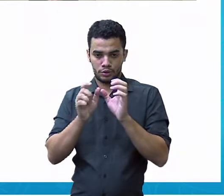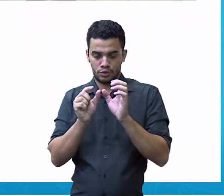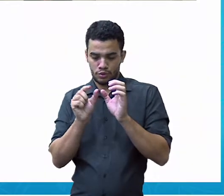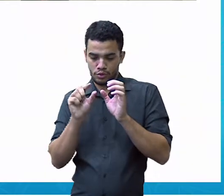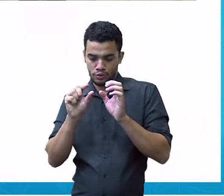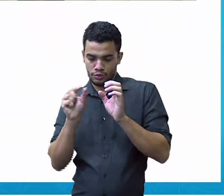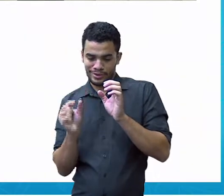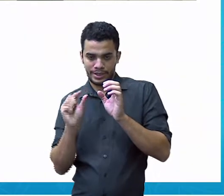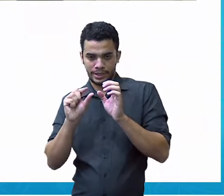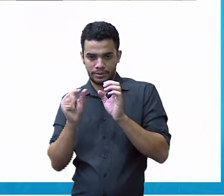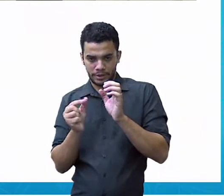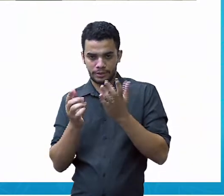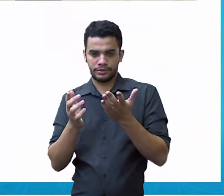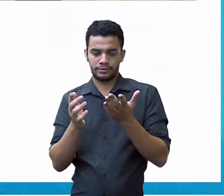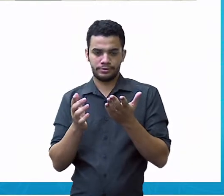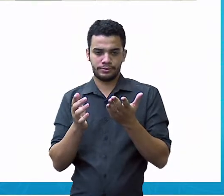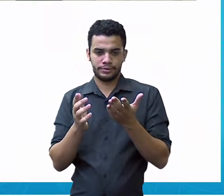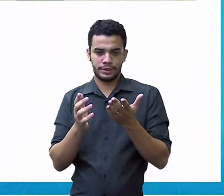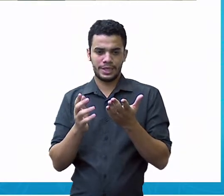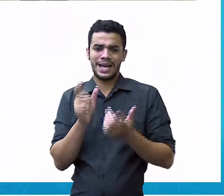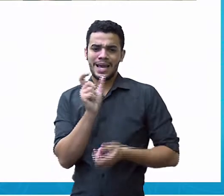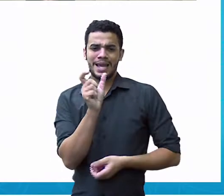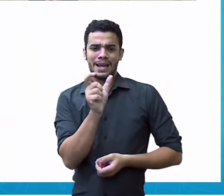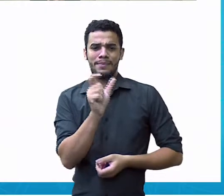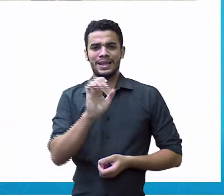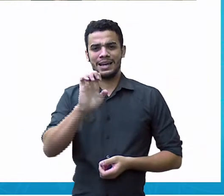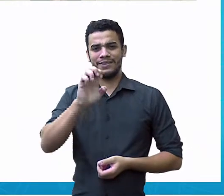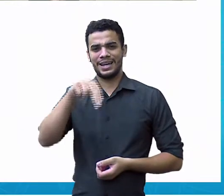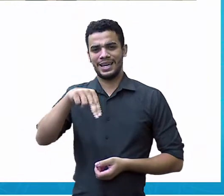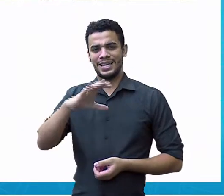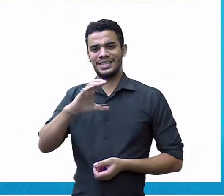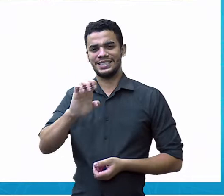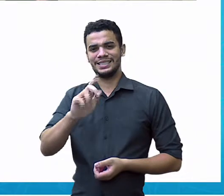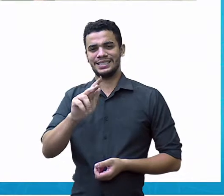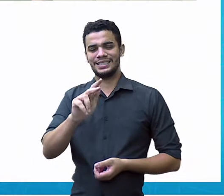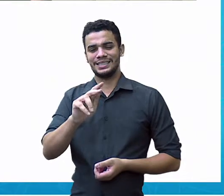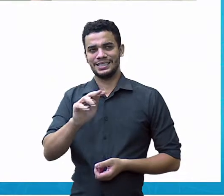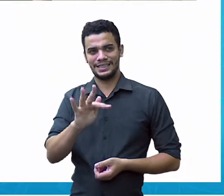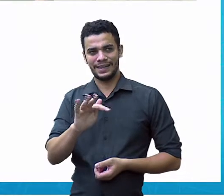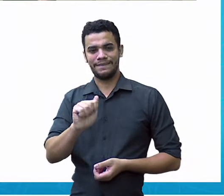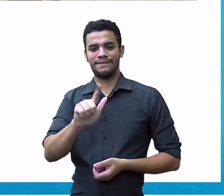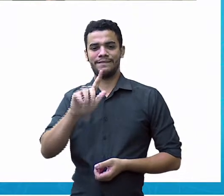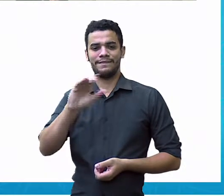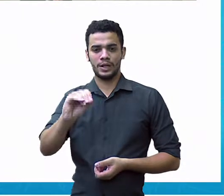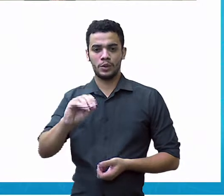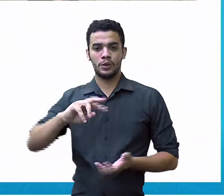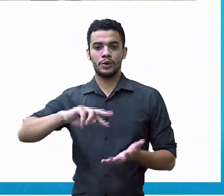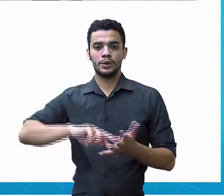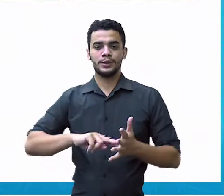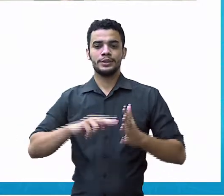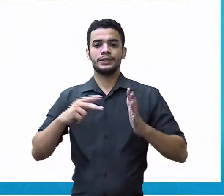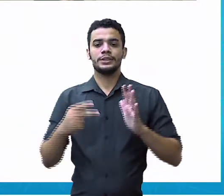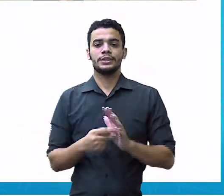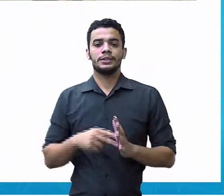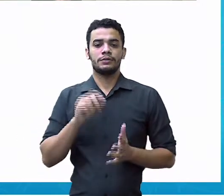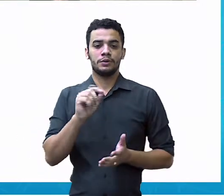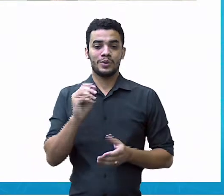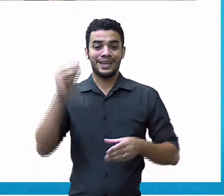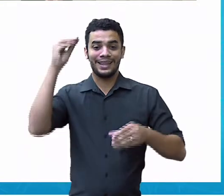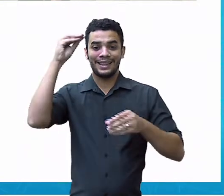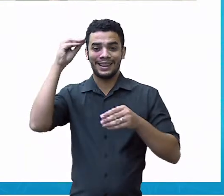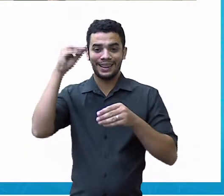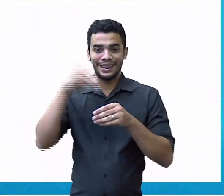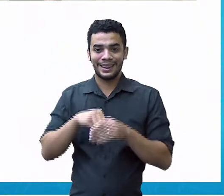Kepalê significa cabeça. Portanto, o encéfalo quer dizer o que